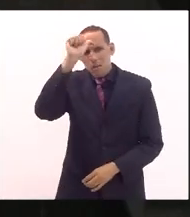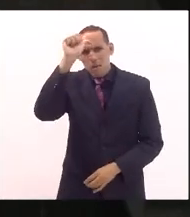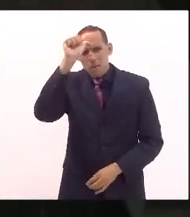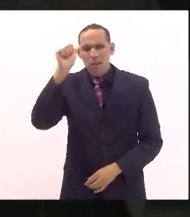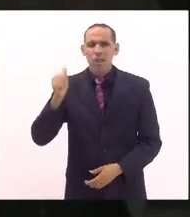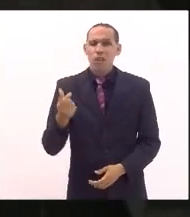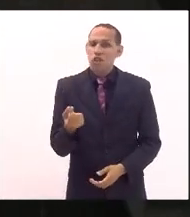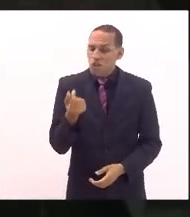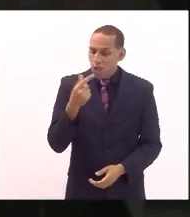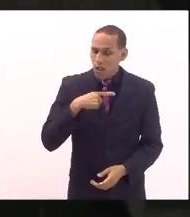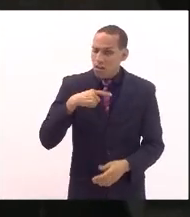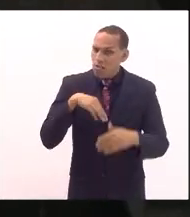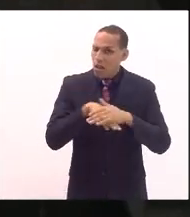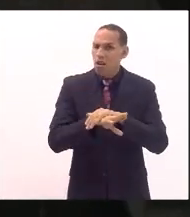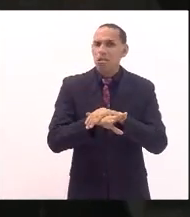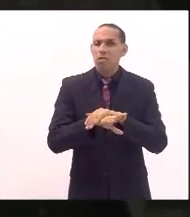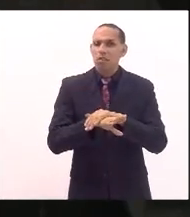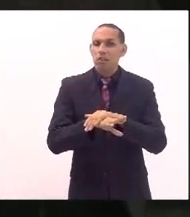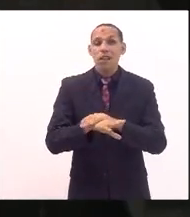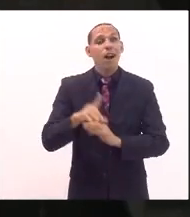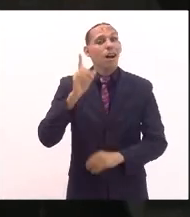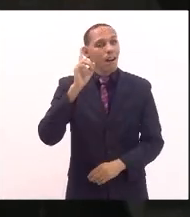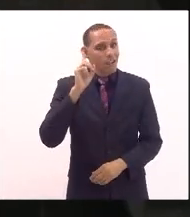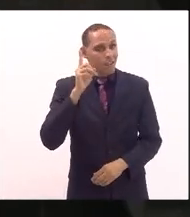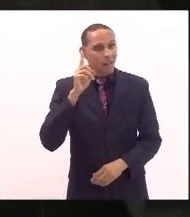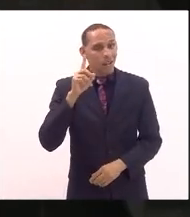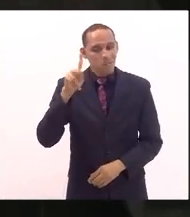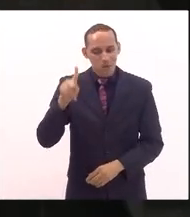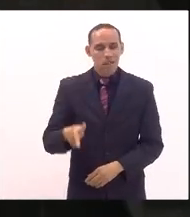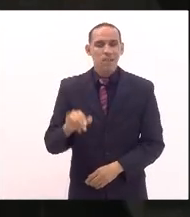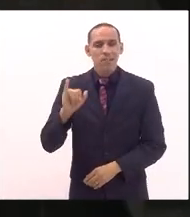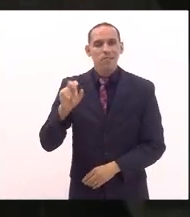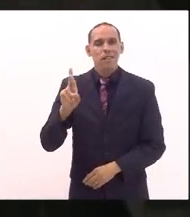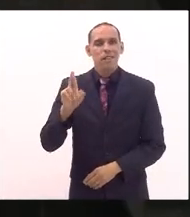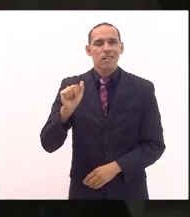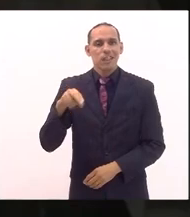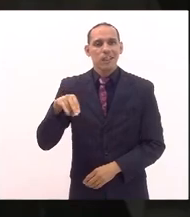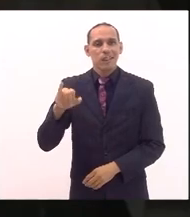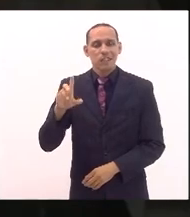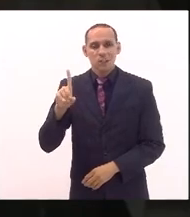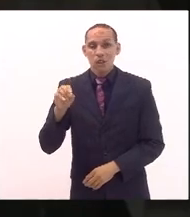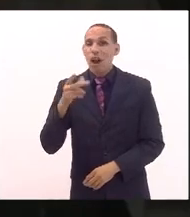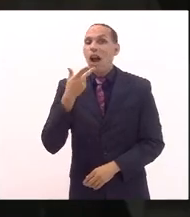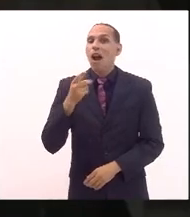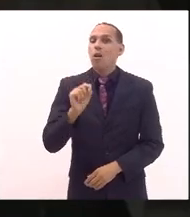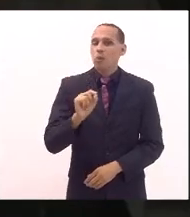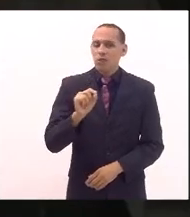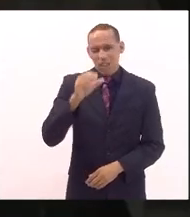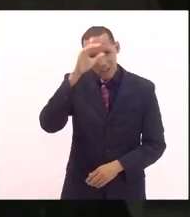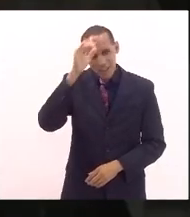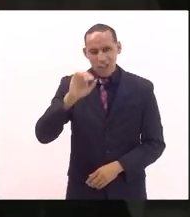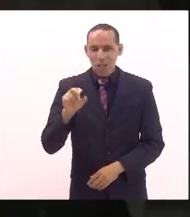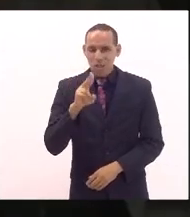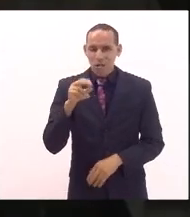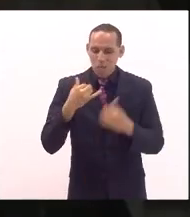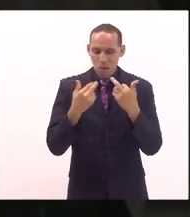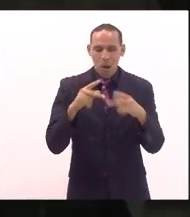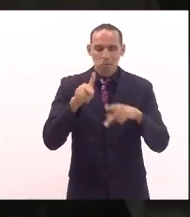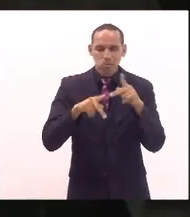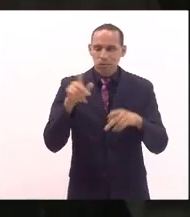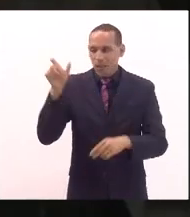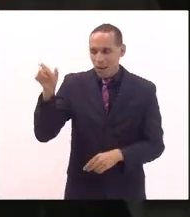que tem dinheiro em caixa aliás do presidente Iranildo fez uma declaração te ajuda audiência